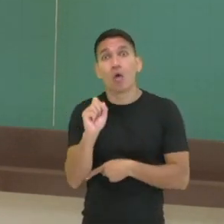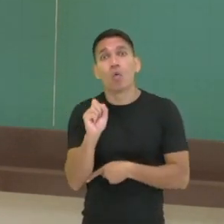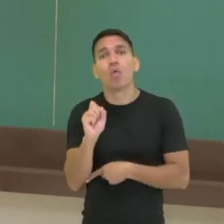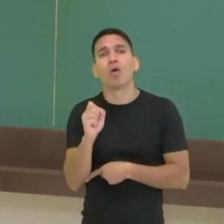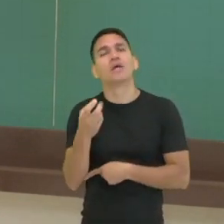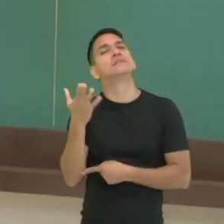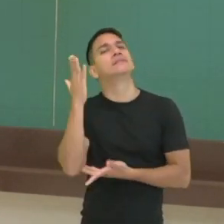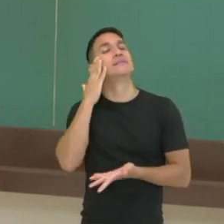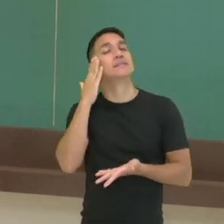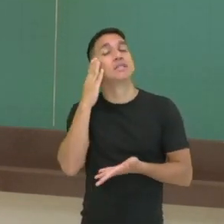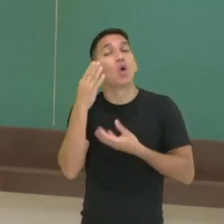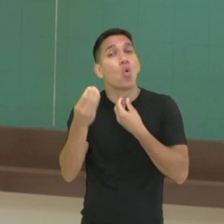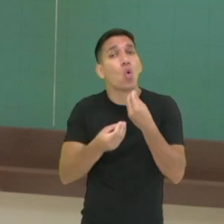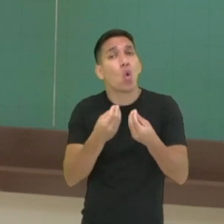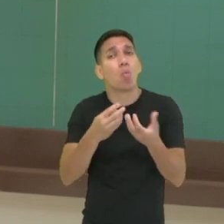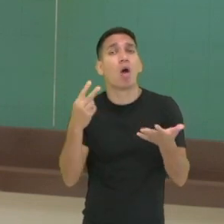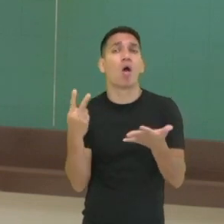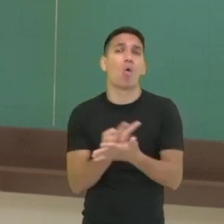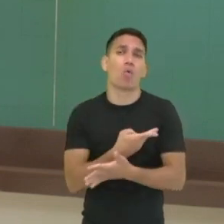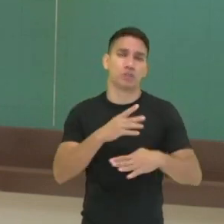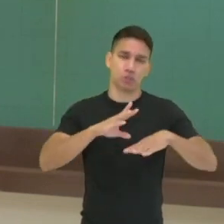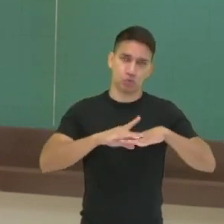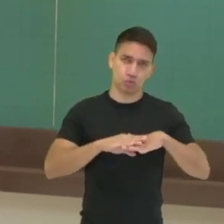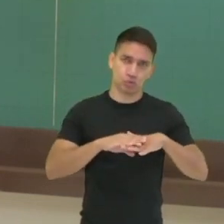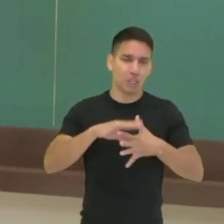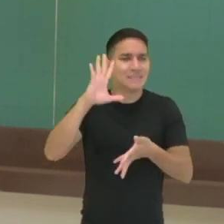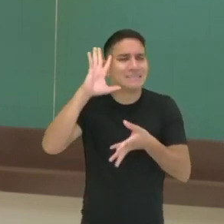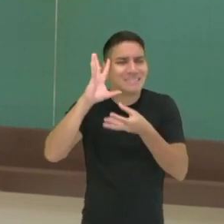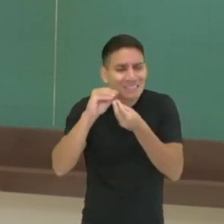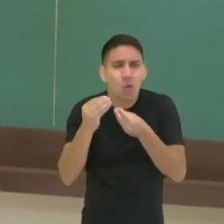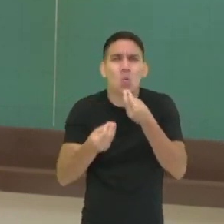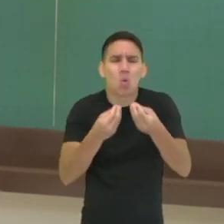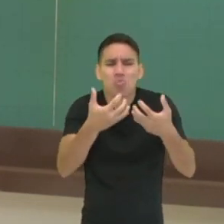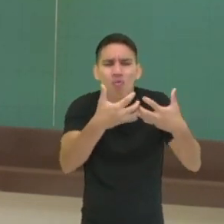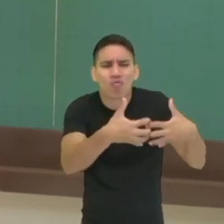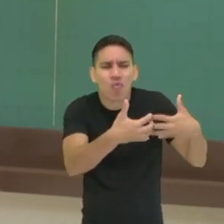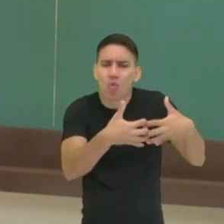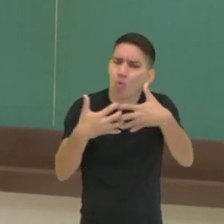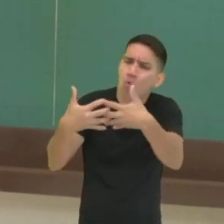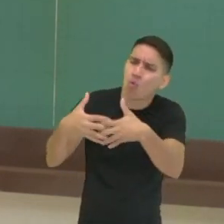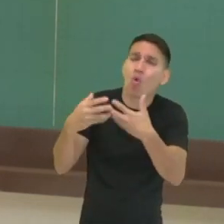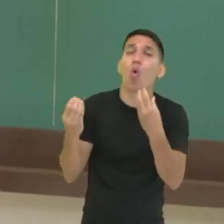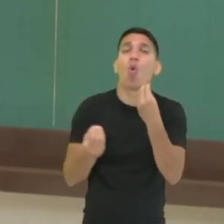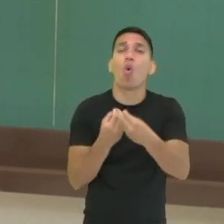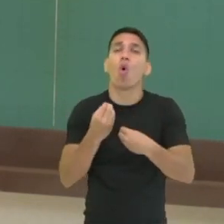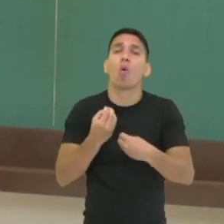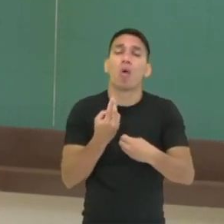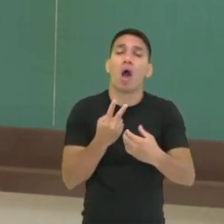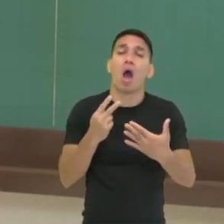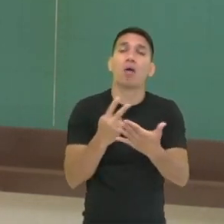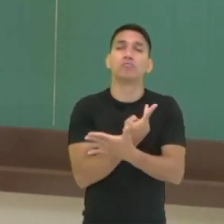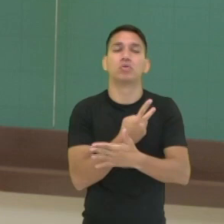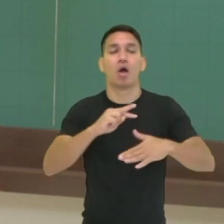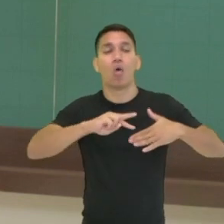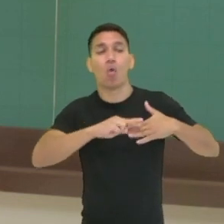essas doenças, que a gente entenda como elas acontecem, como elas afetam as pessoas